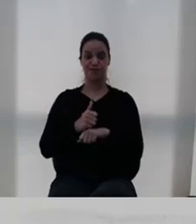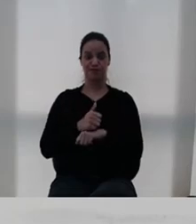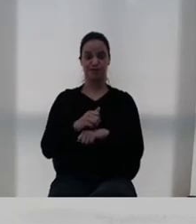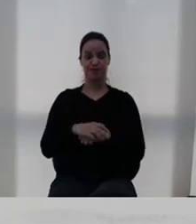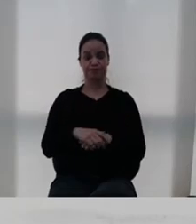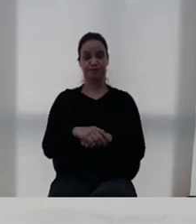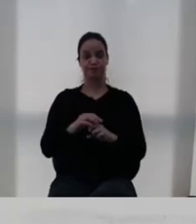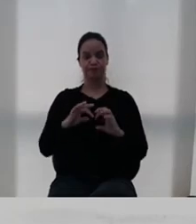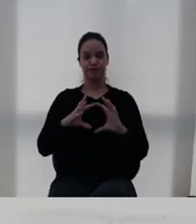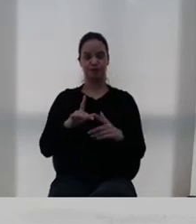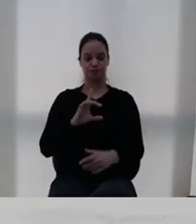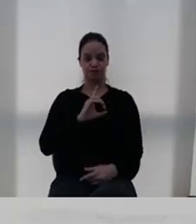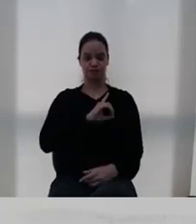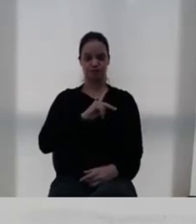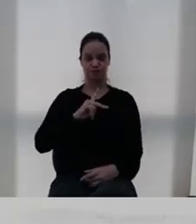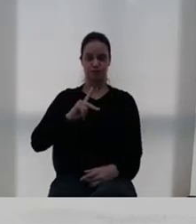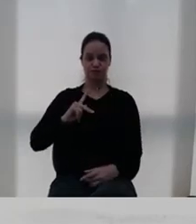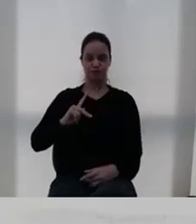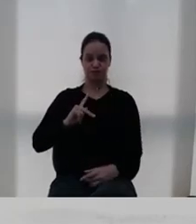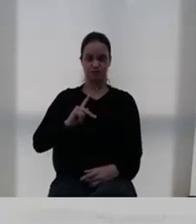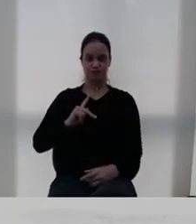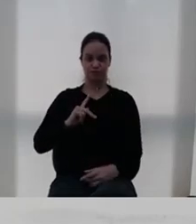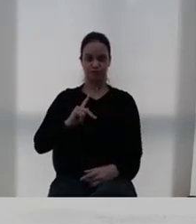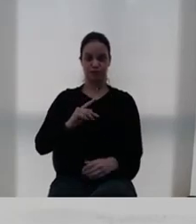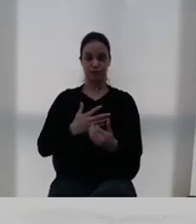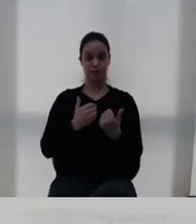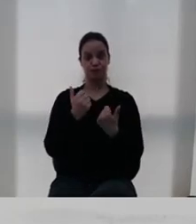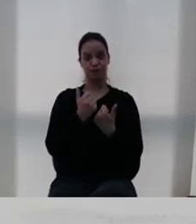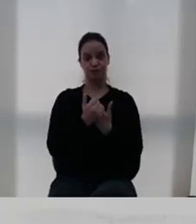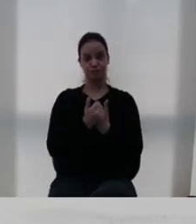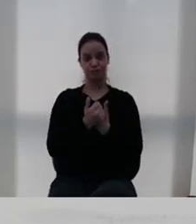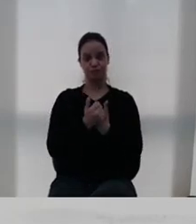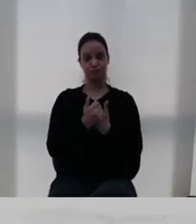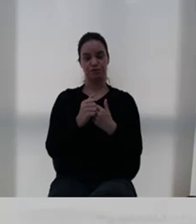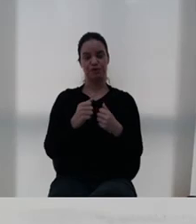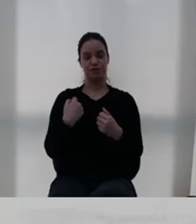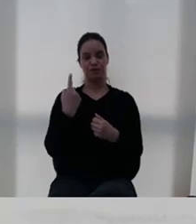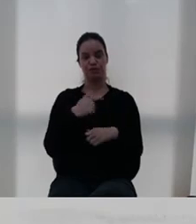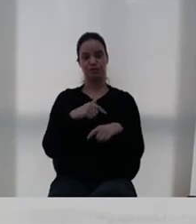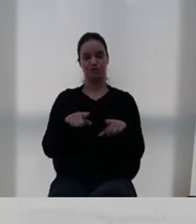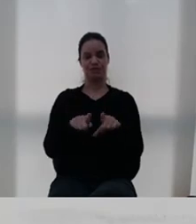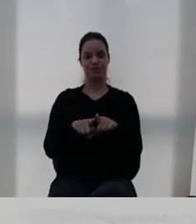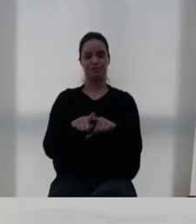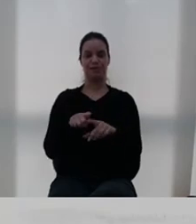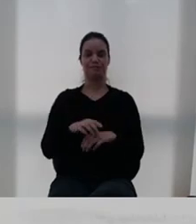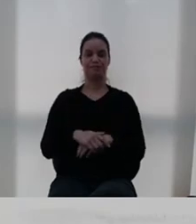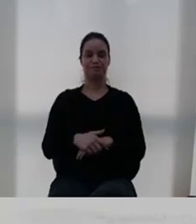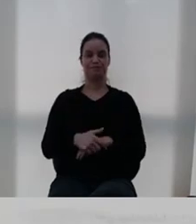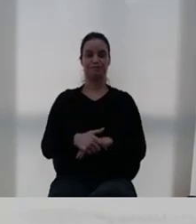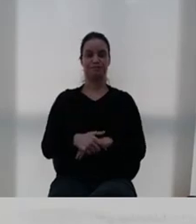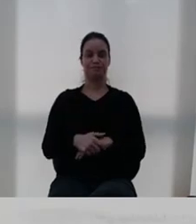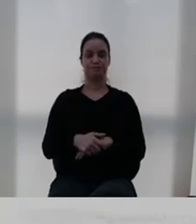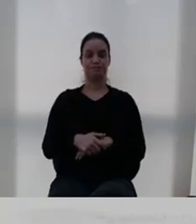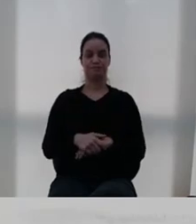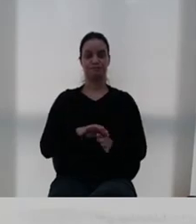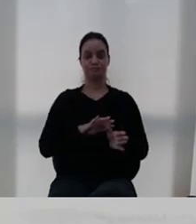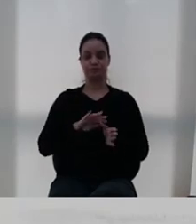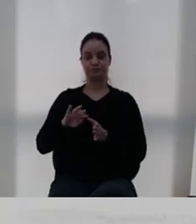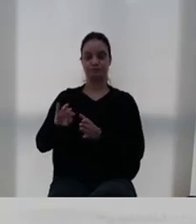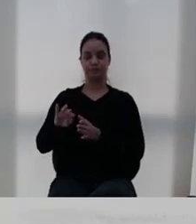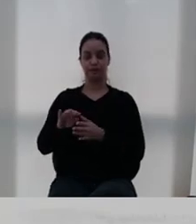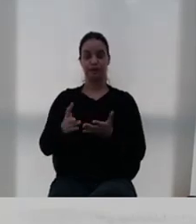todos os defensores e defensoras públicas e o quadro de apoio nesse sentido aqui da unidade. Na sequência, já